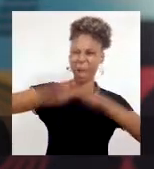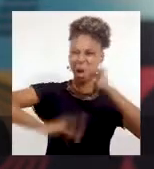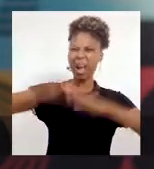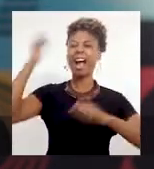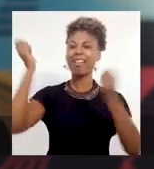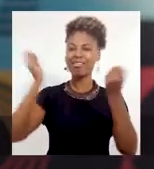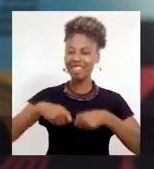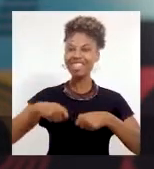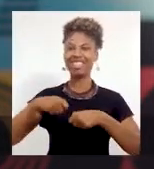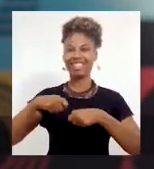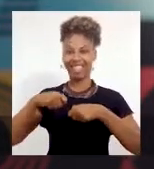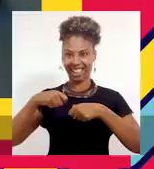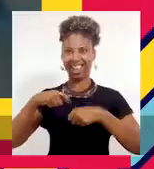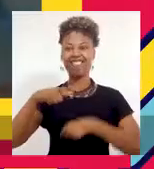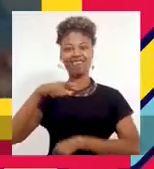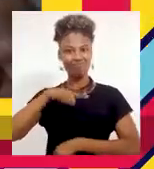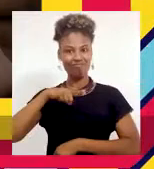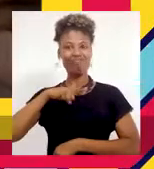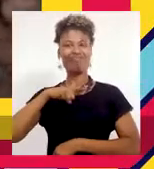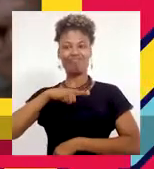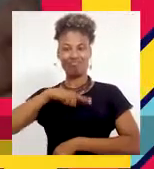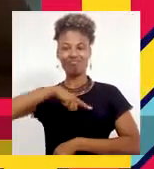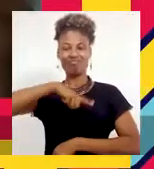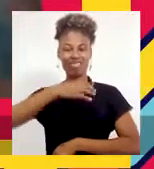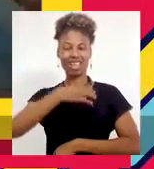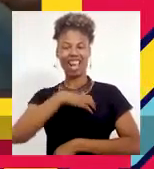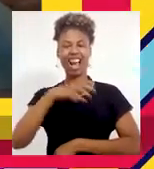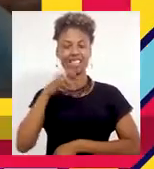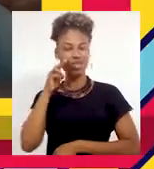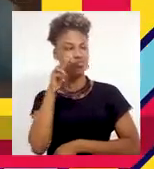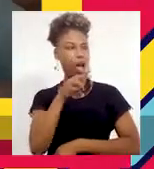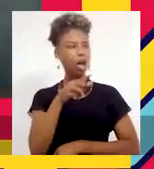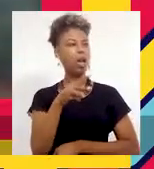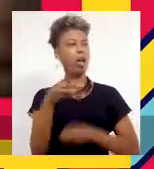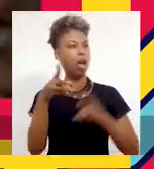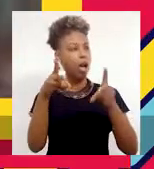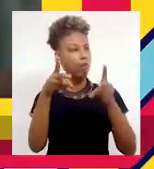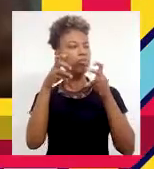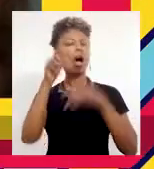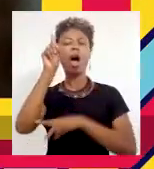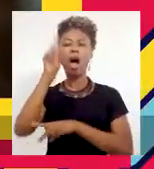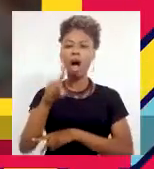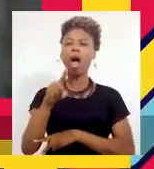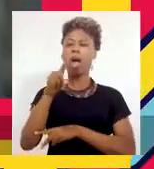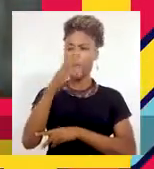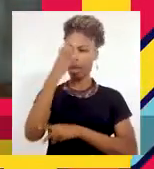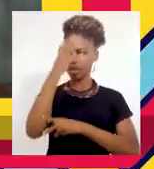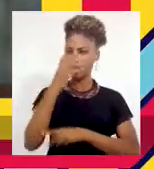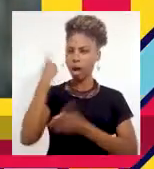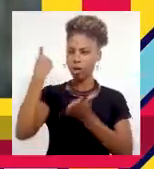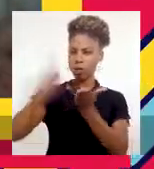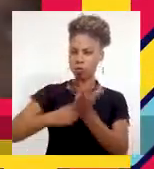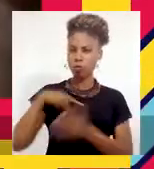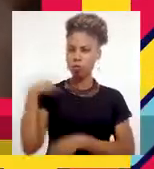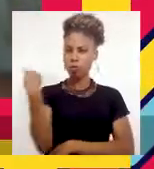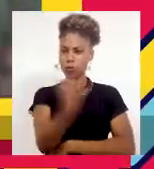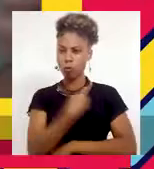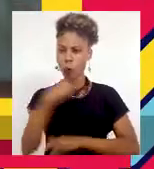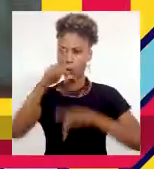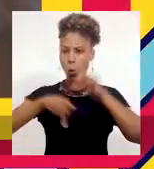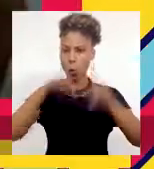profissional que essa cidade já viu. Só na fala dela já dá para ver que ela é uma pessoa sincera e que